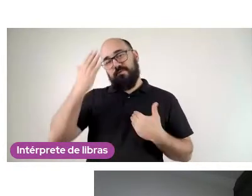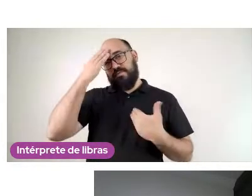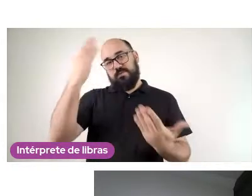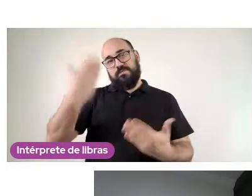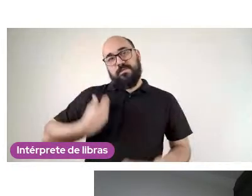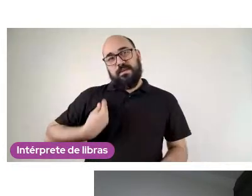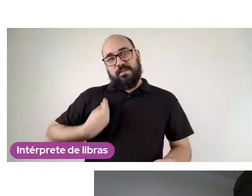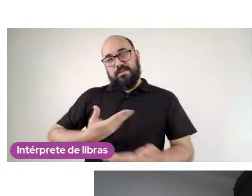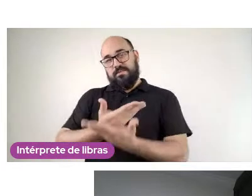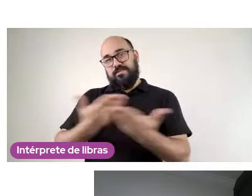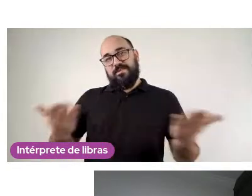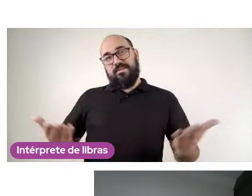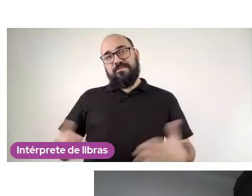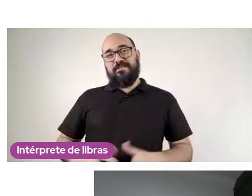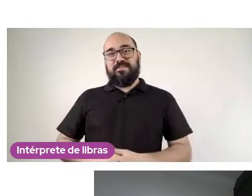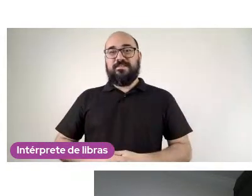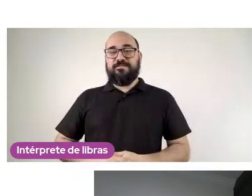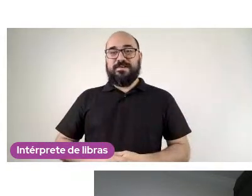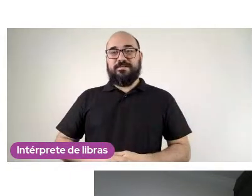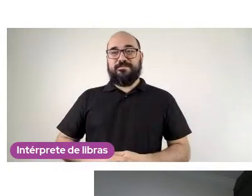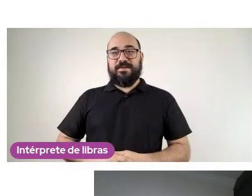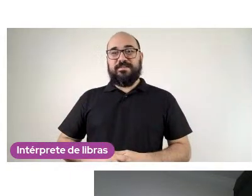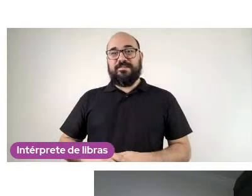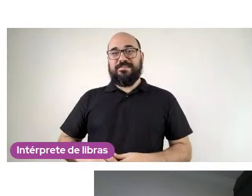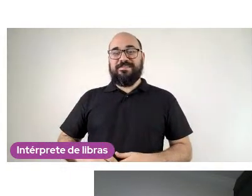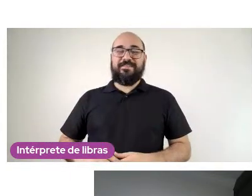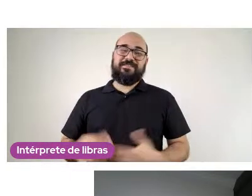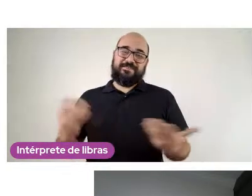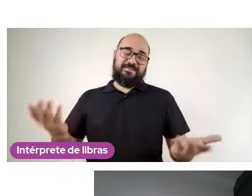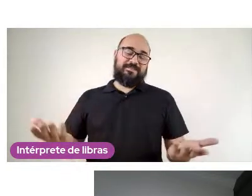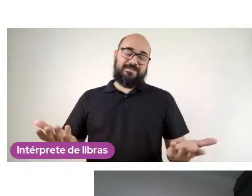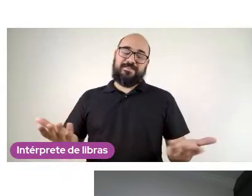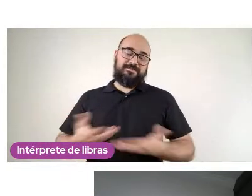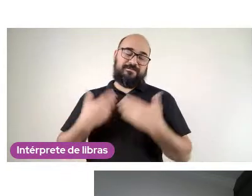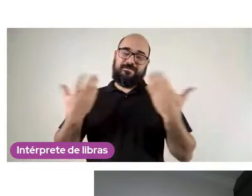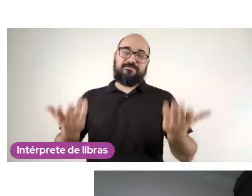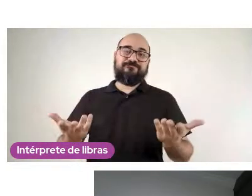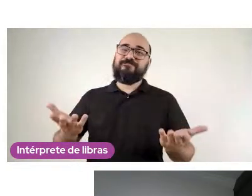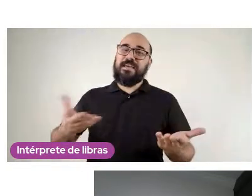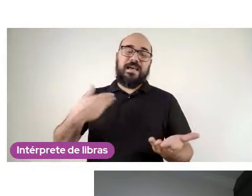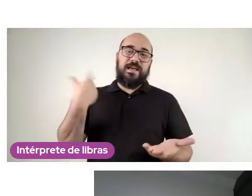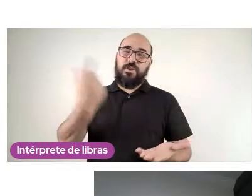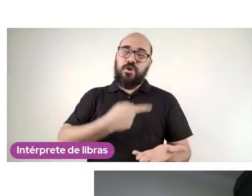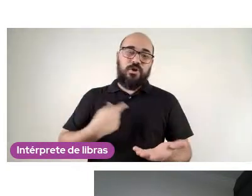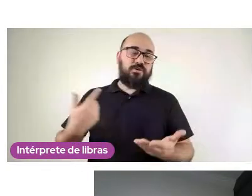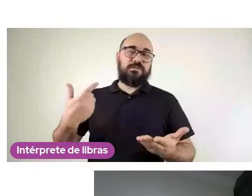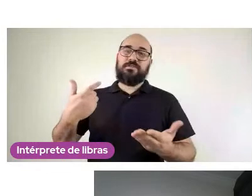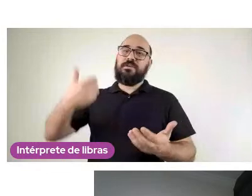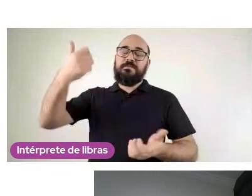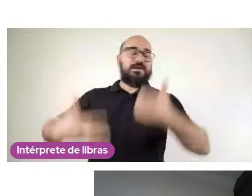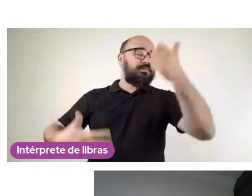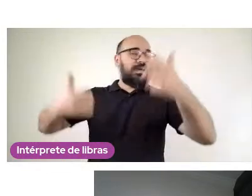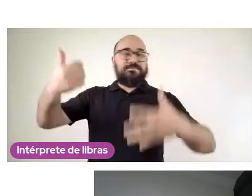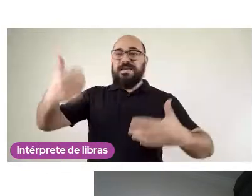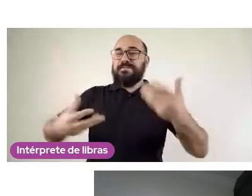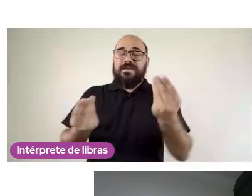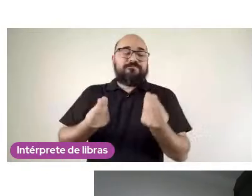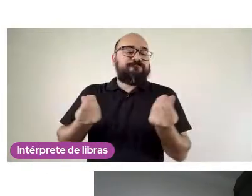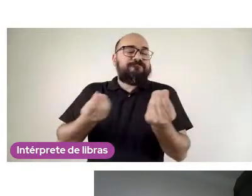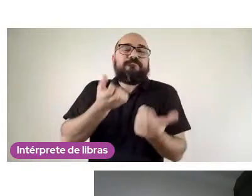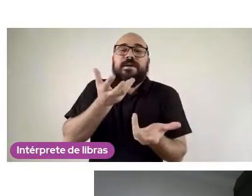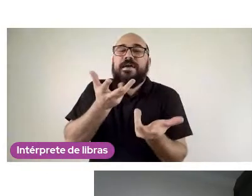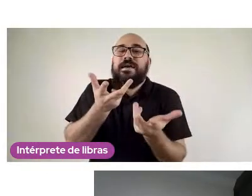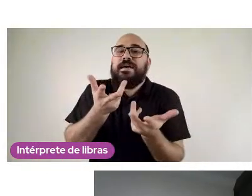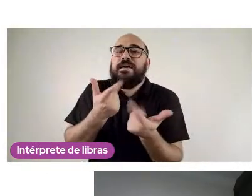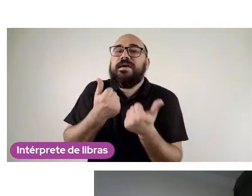vocês e agradecer quem está assistindo a gente até essa hora. A mesa foi grande, mas eu tenho certeza que quem ficou até aqui